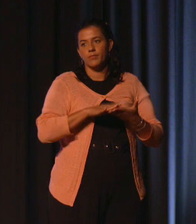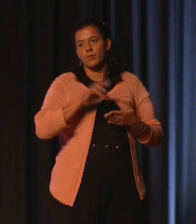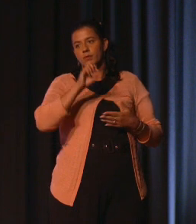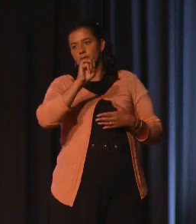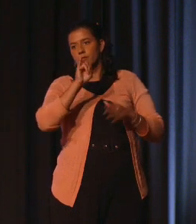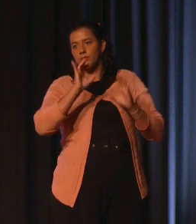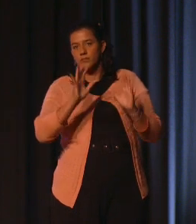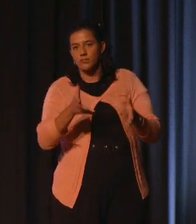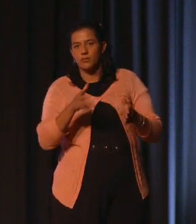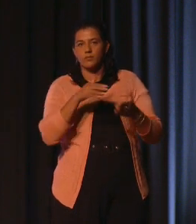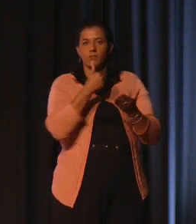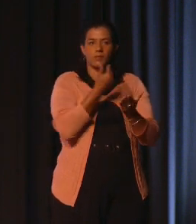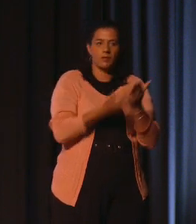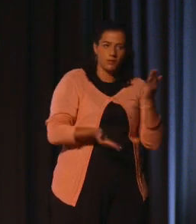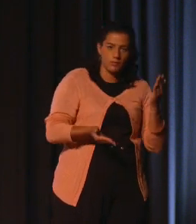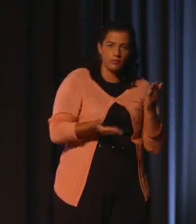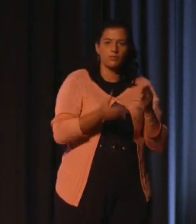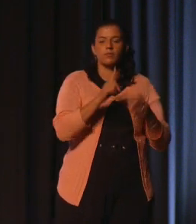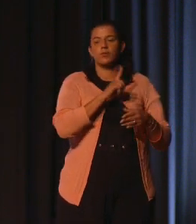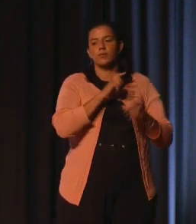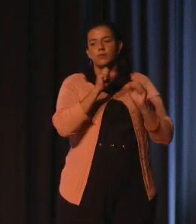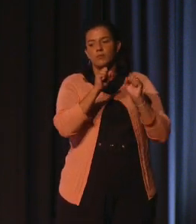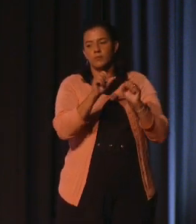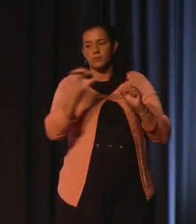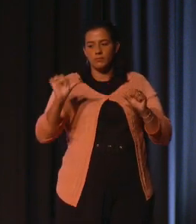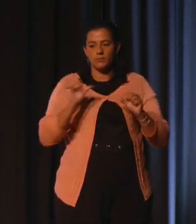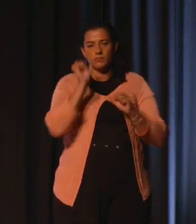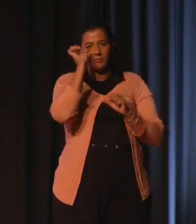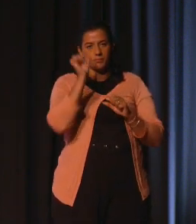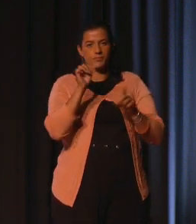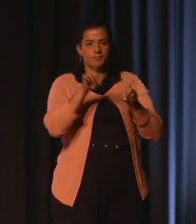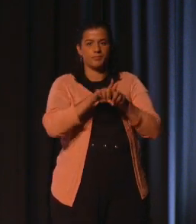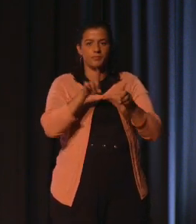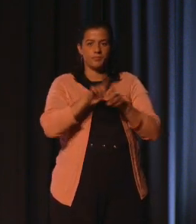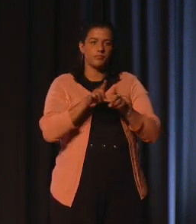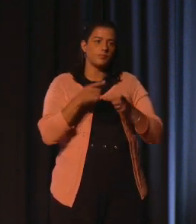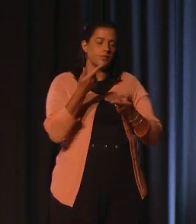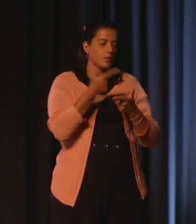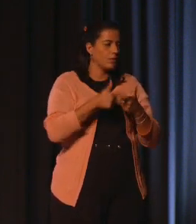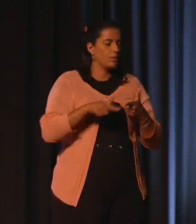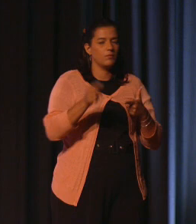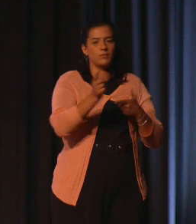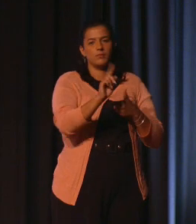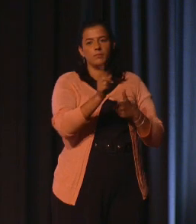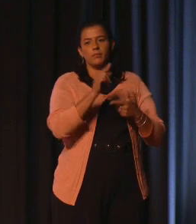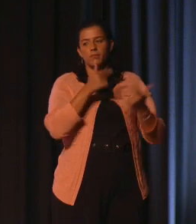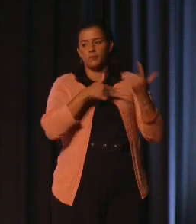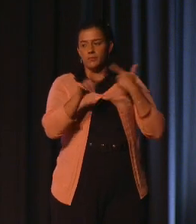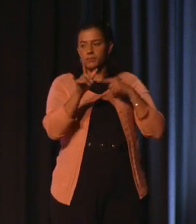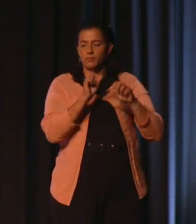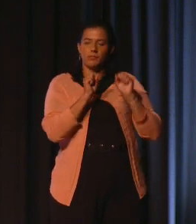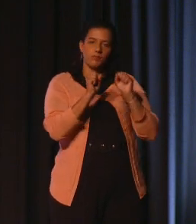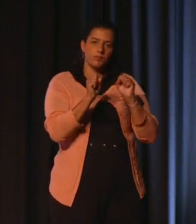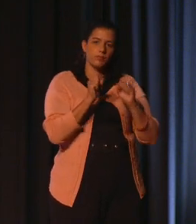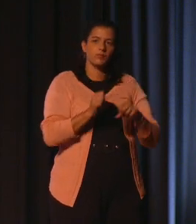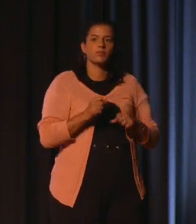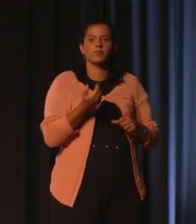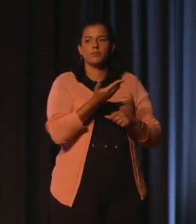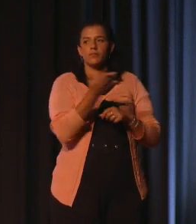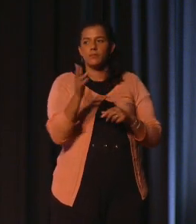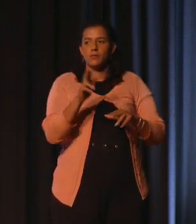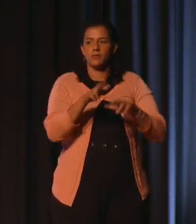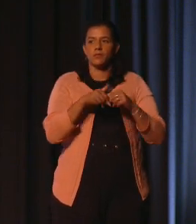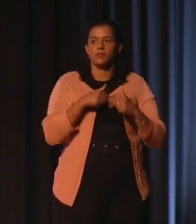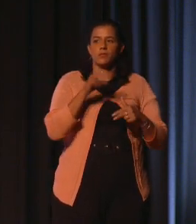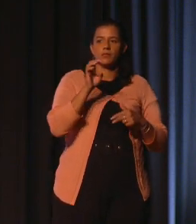já teve, perdeu o dente, ele pode fazer um implante dentário sem nenhuma contraindicação por causa